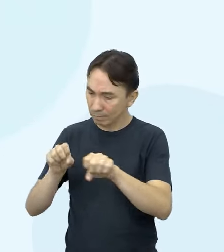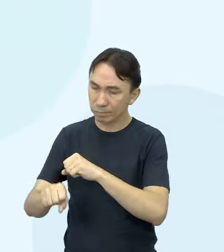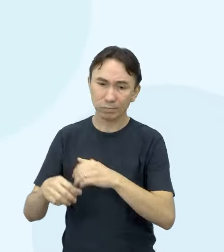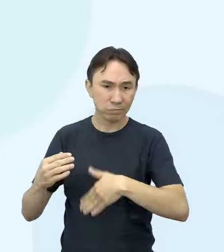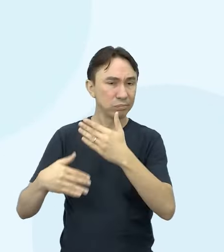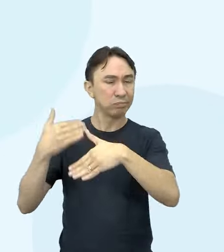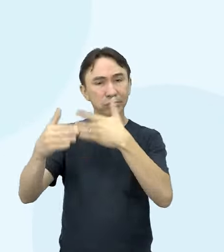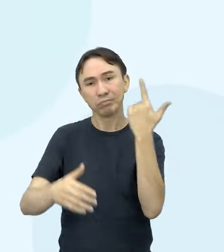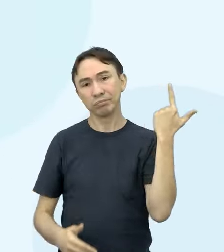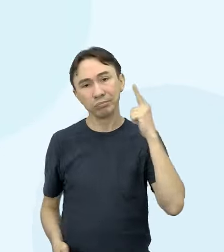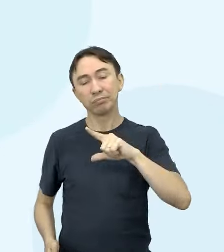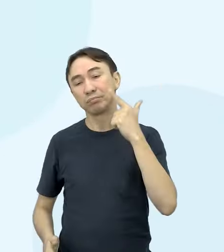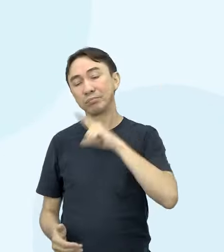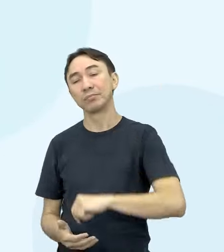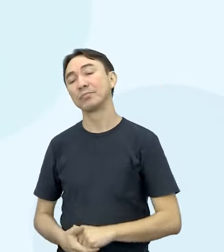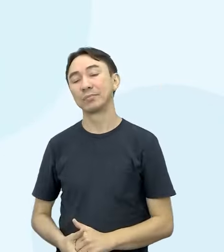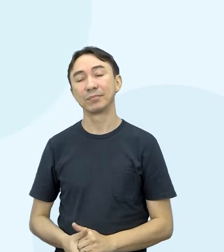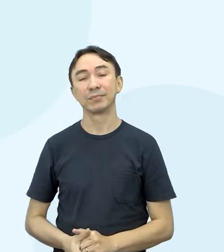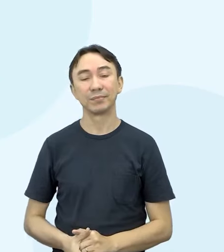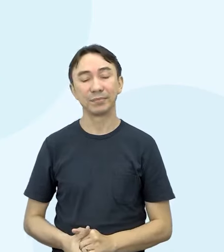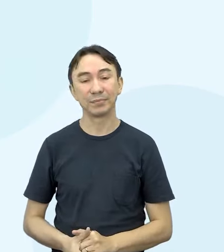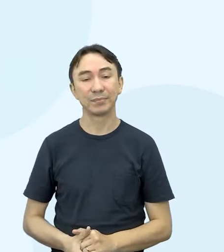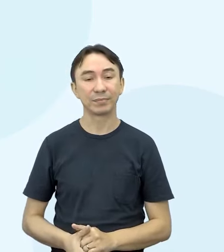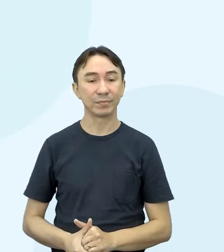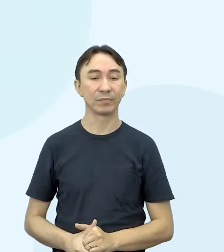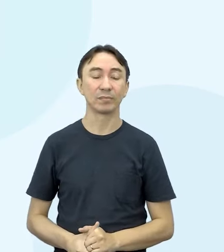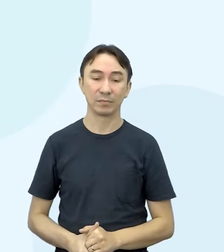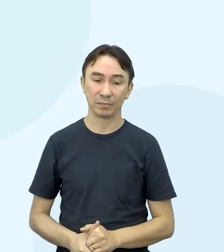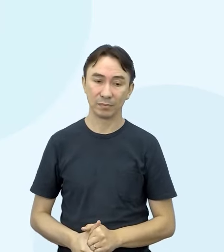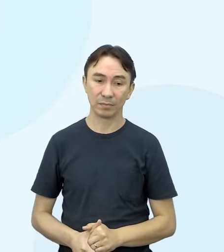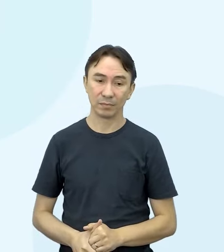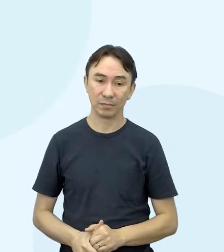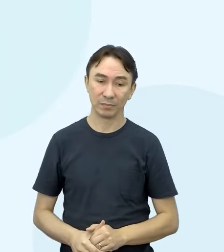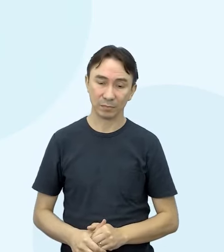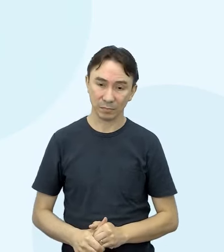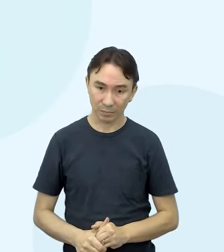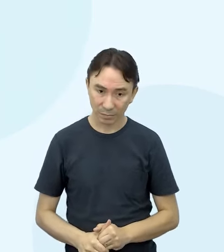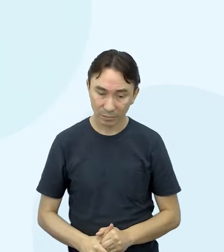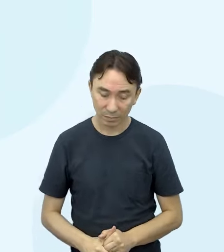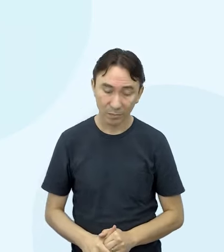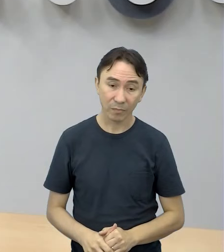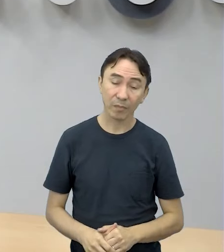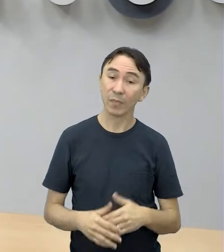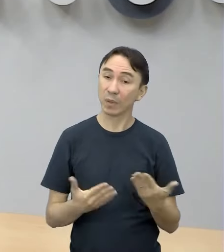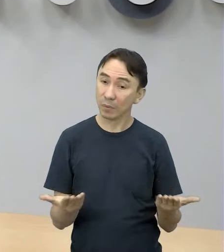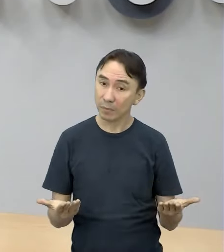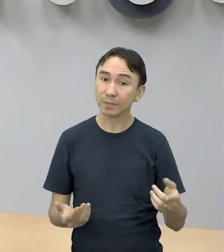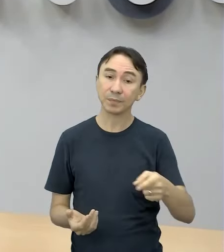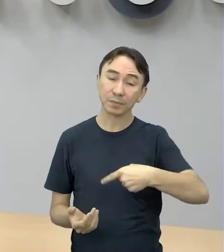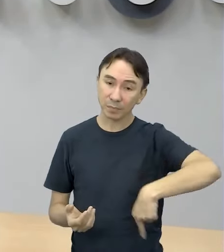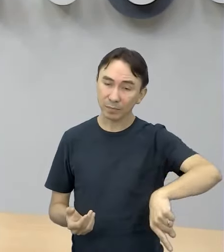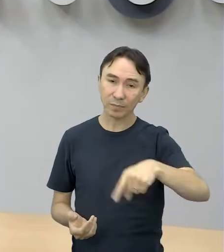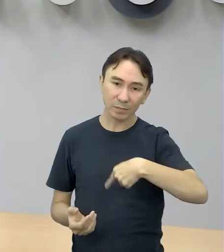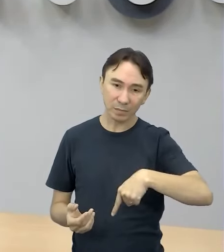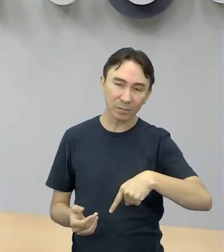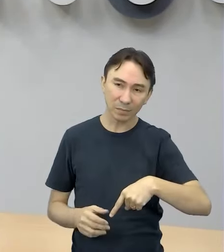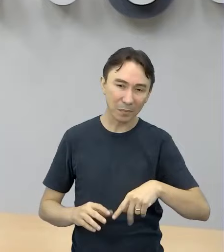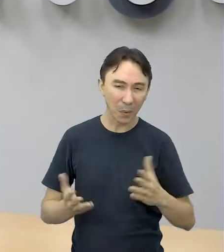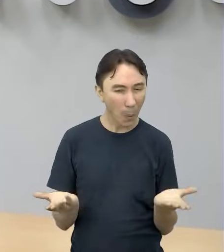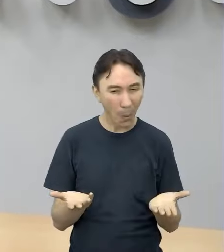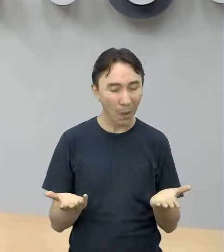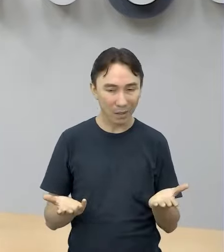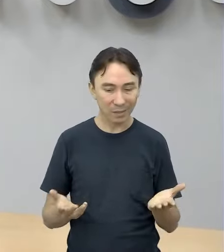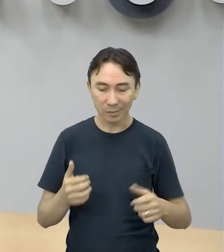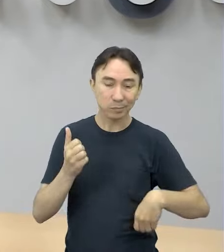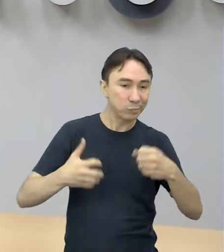Bom, desculpa, vai lá, Bruno. Eu acho que só para a gente encerrar essa conversa, então, um resumo do que a gente